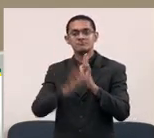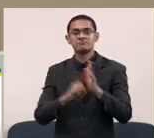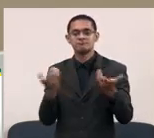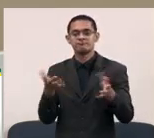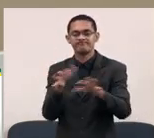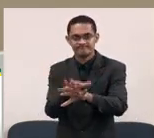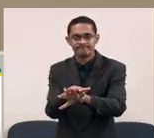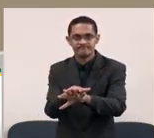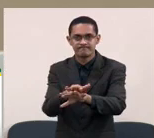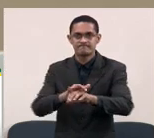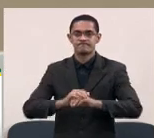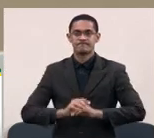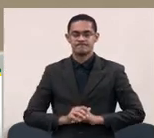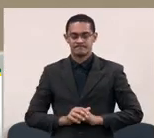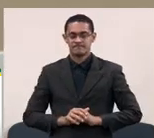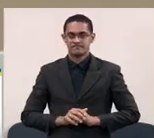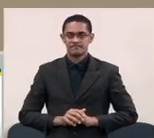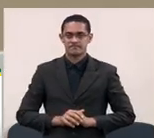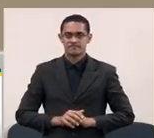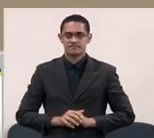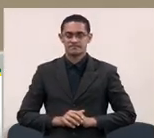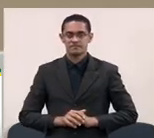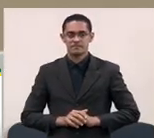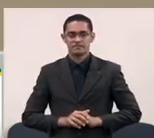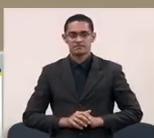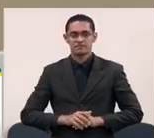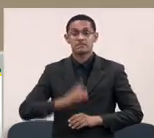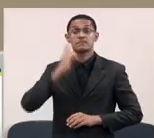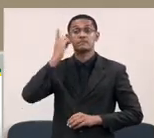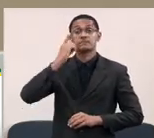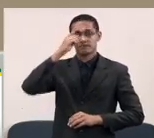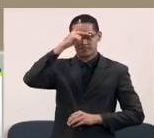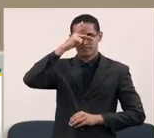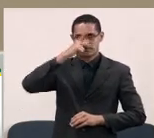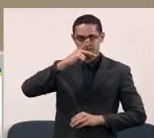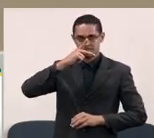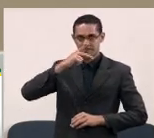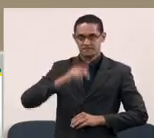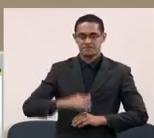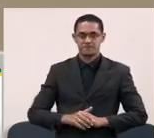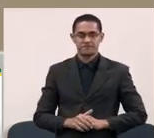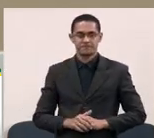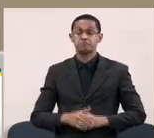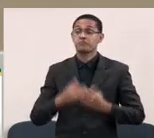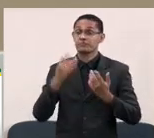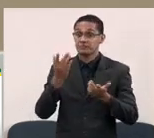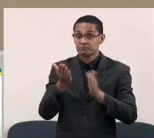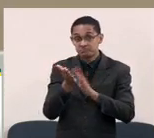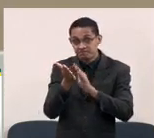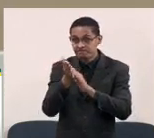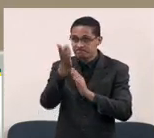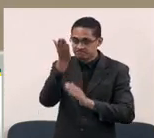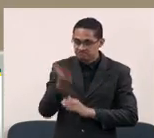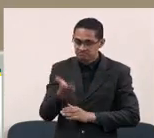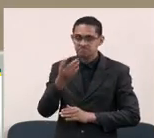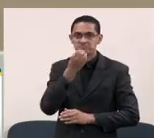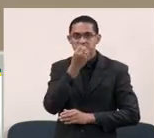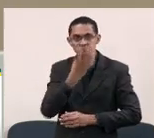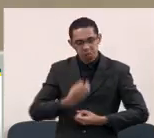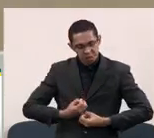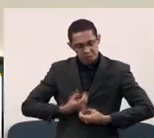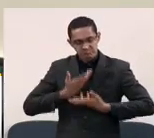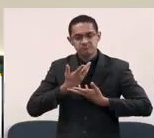me concede uma parte, deputada Marília? Pois não, deputado Paulo Lemos, com prazer. Primeiramente, parabenizar Vossa Excelência pela